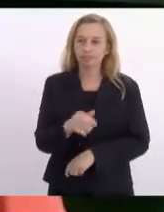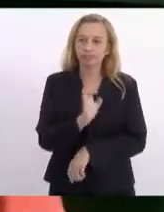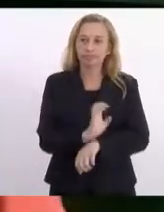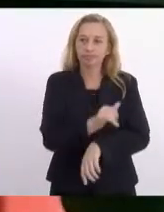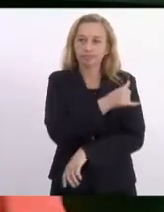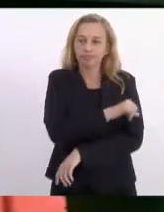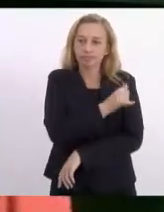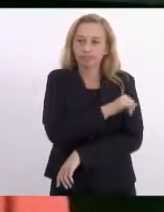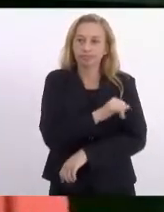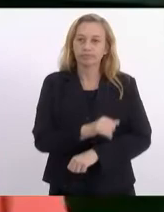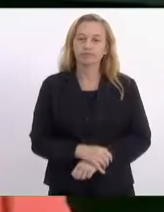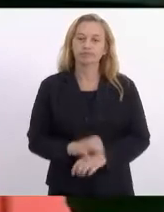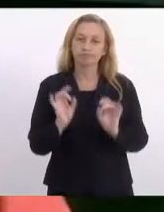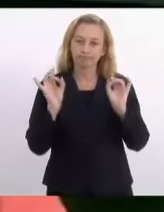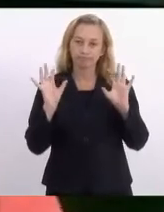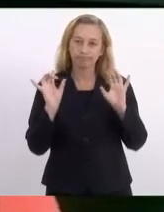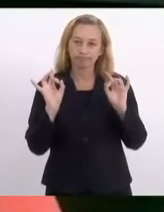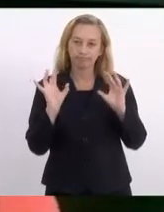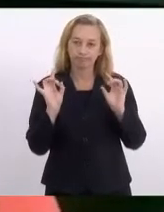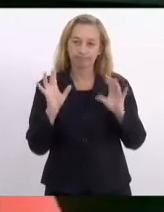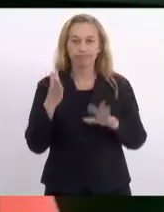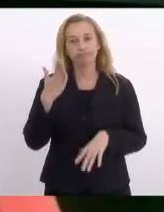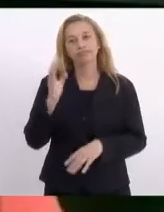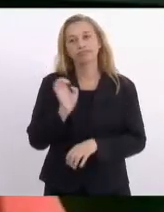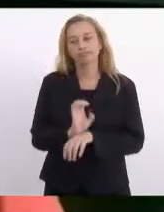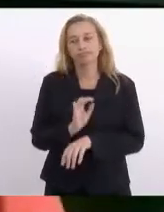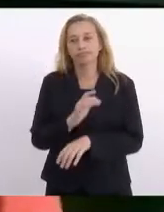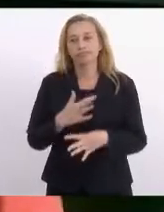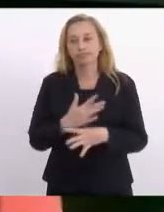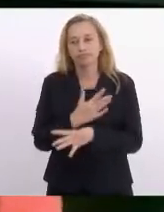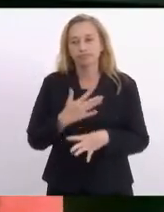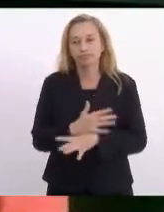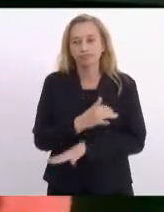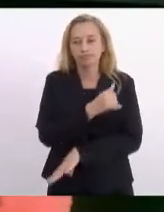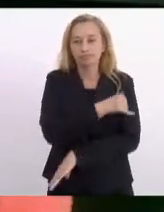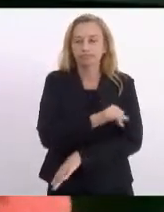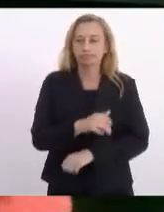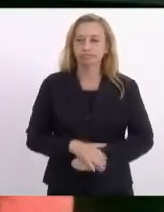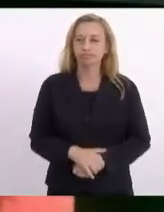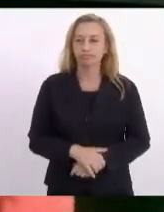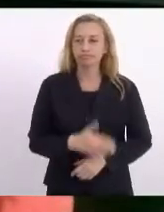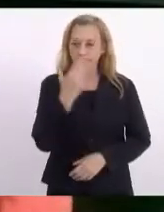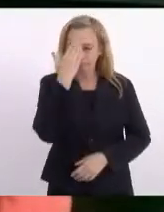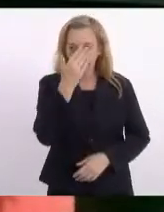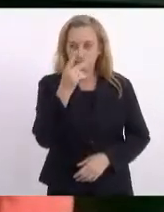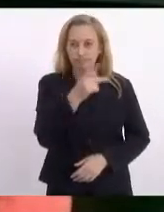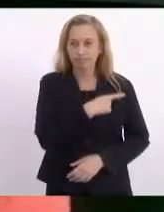estado do Rio de Janeiro, em especial na cidade do Rio de Janeiro. Muito obrigada, nossa